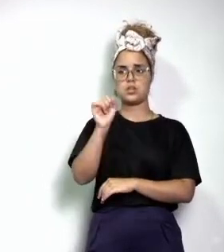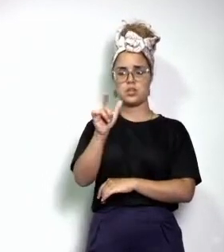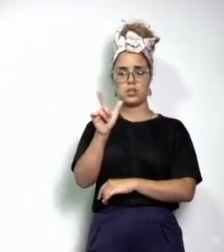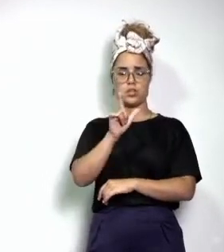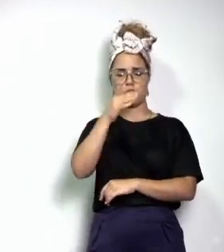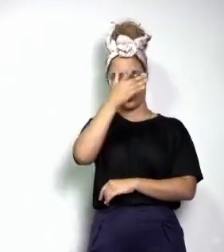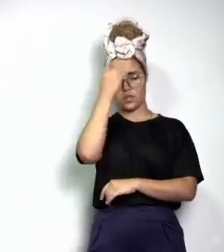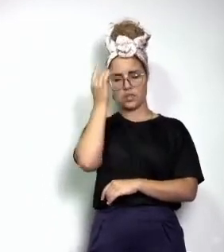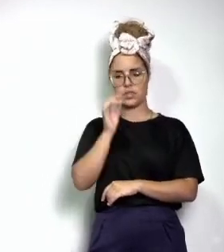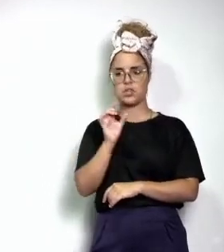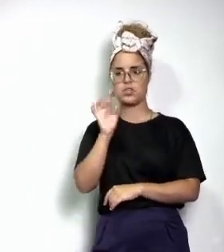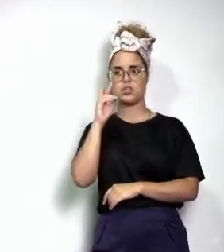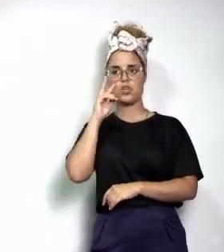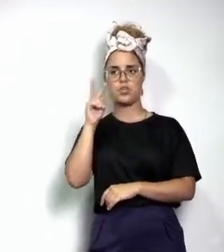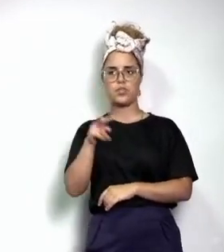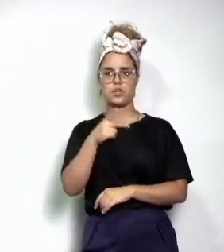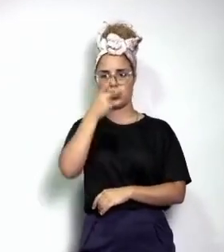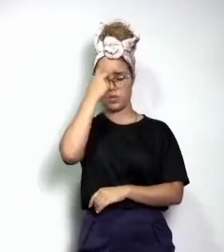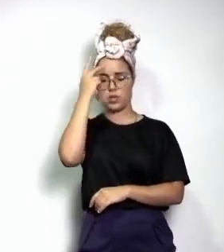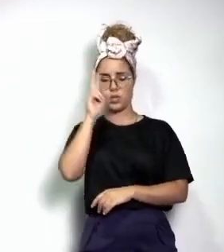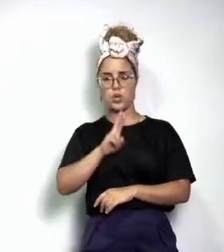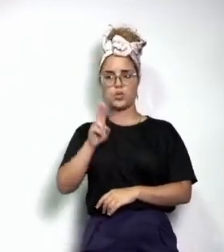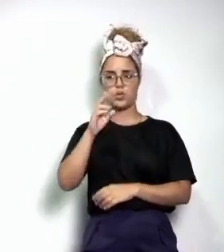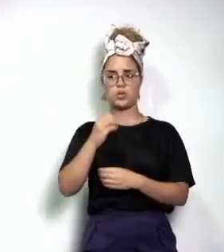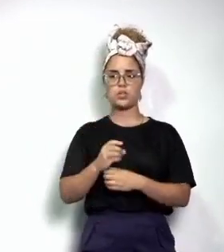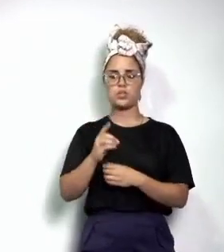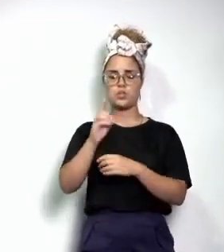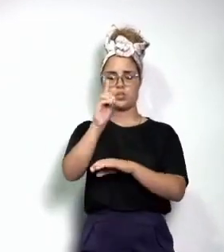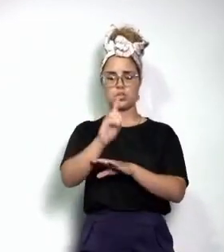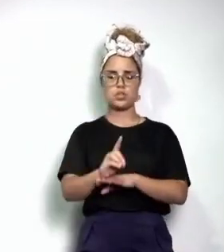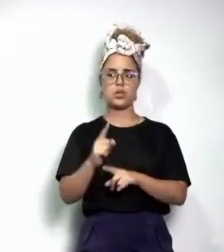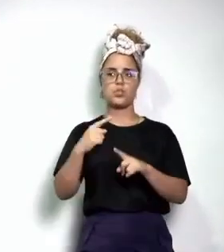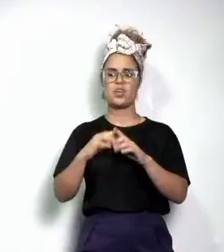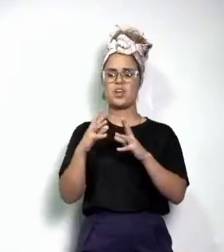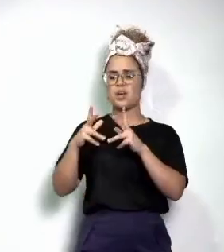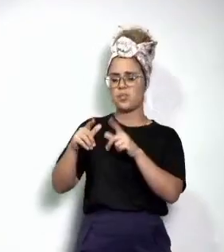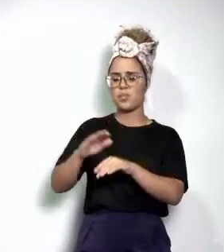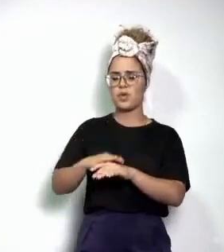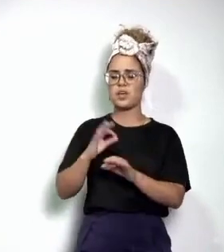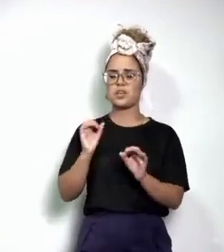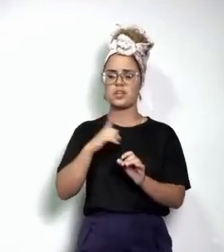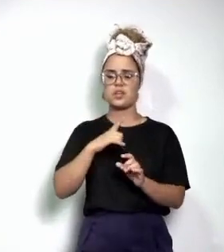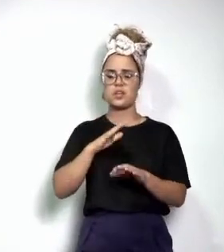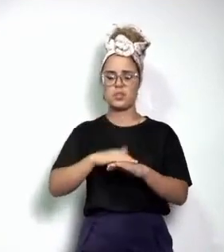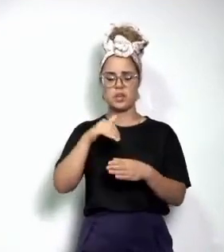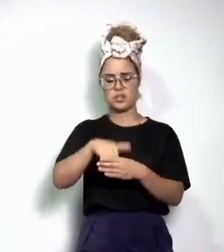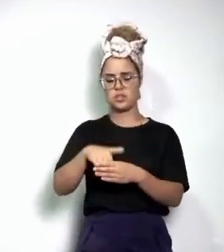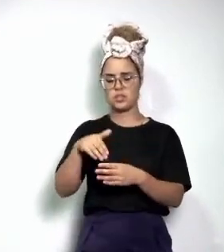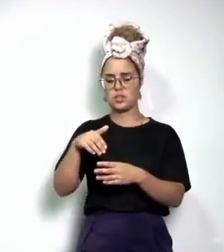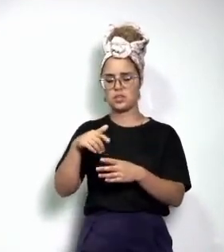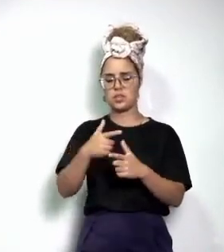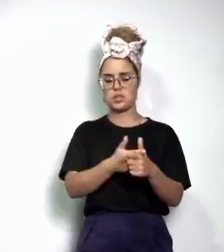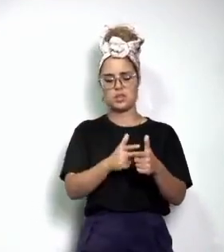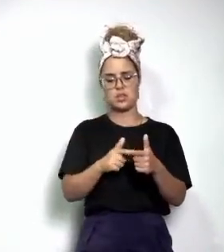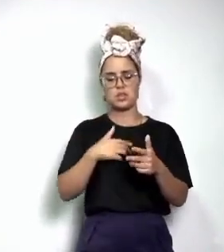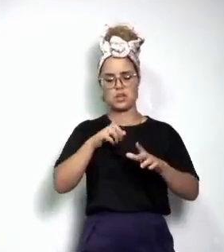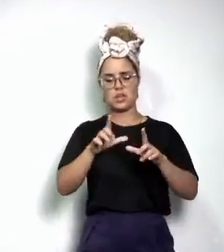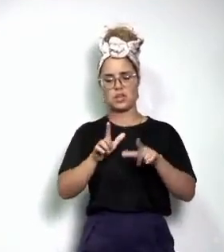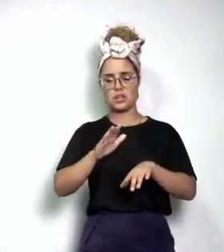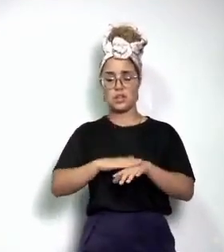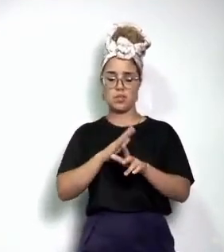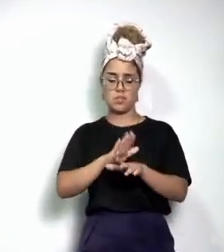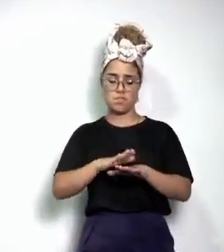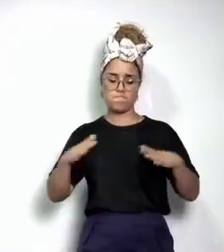só vejo o pessoal usando de assistência de direção, porque ela é uma bag mais completa, com mais divisórias, que tem mais espaço